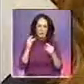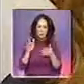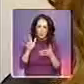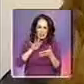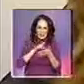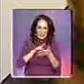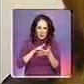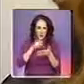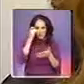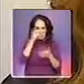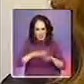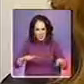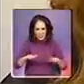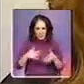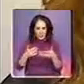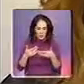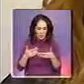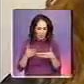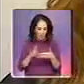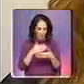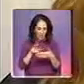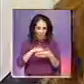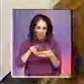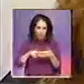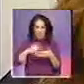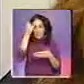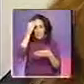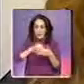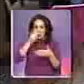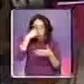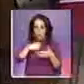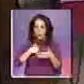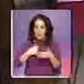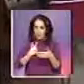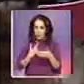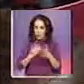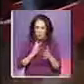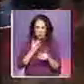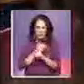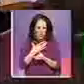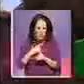cuja vontade, e faço isso, é passo as linhas todas à frente e invento a minha própria história.